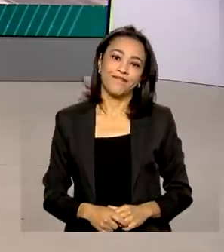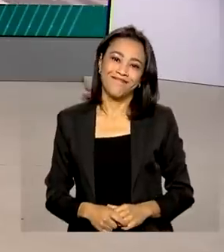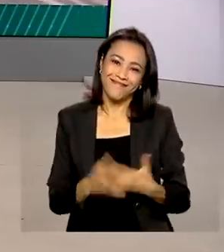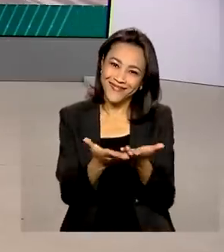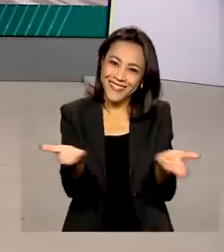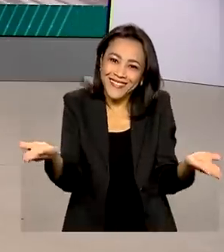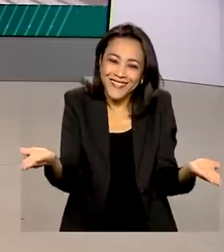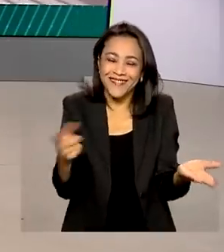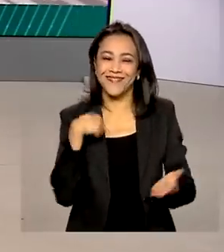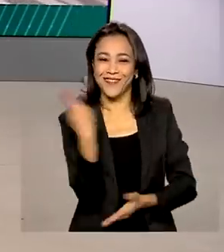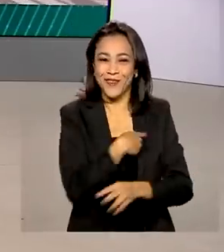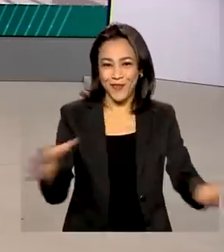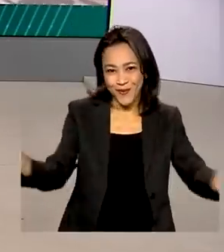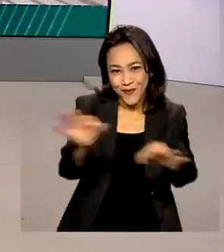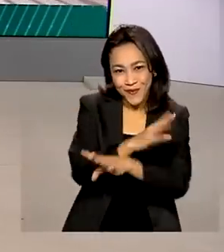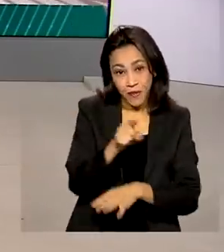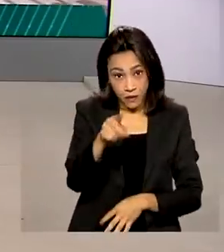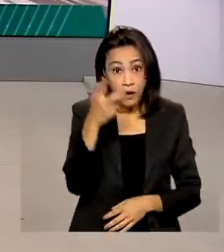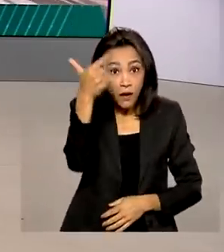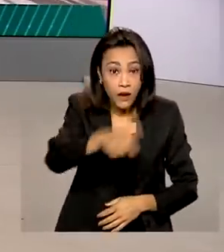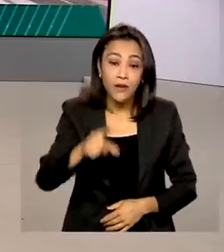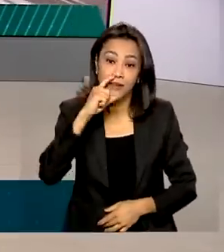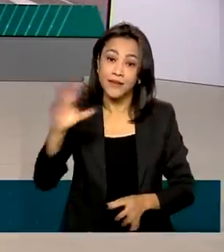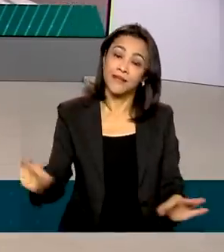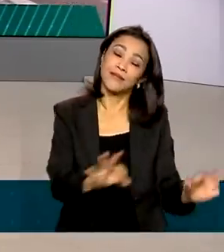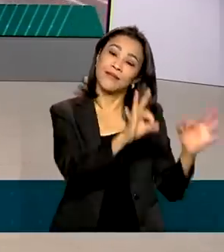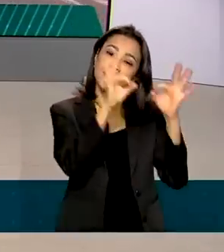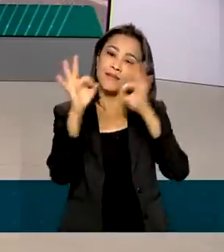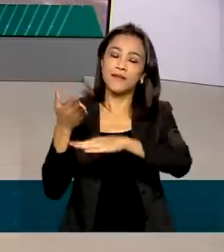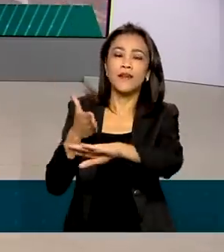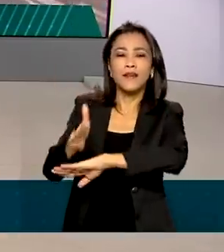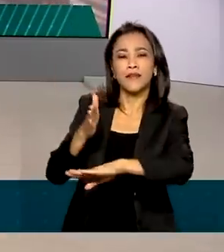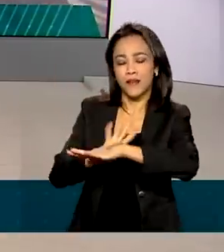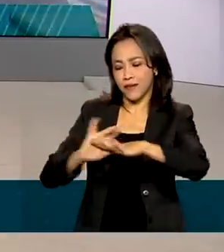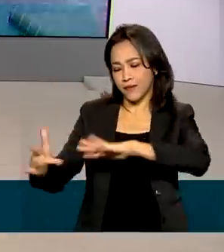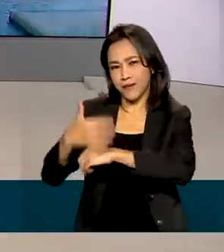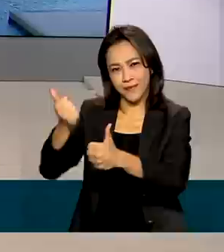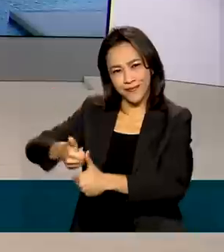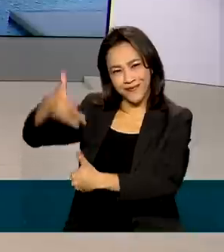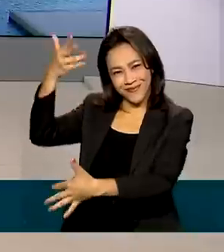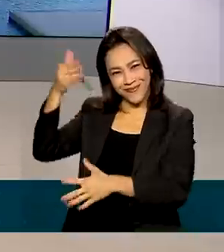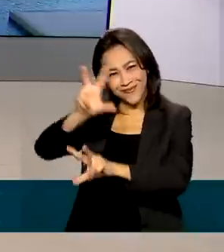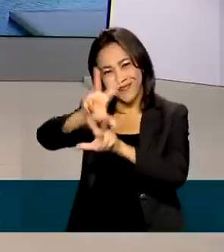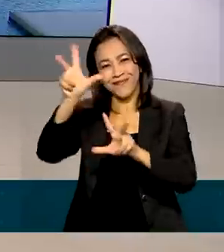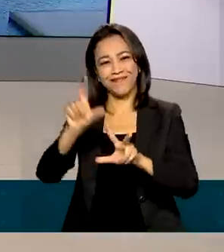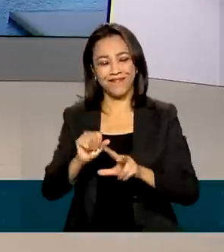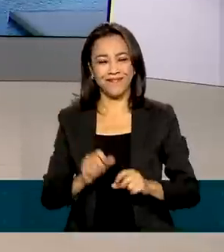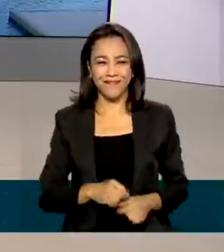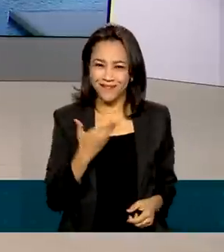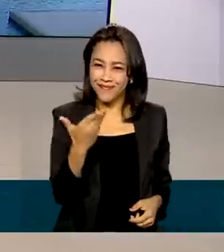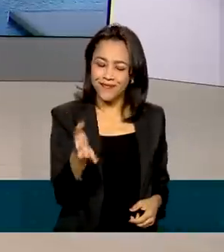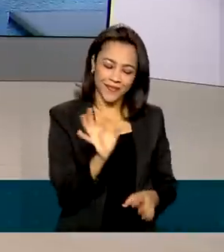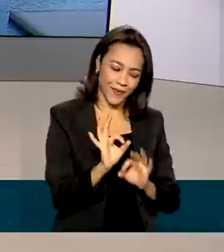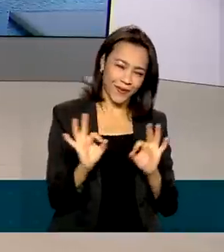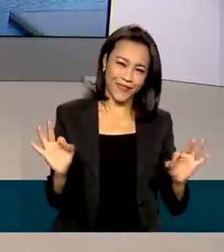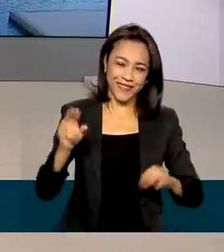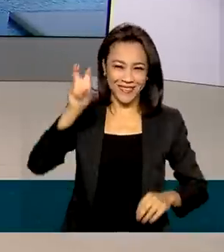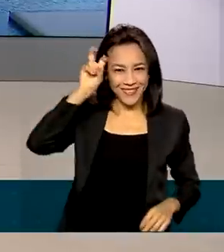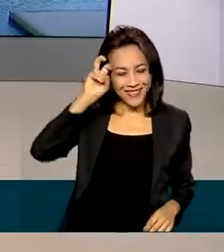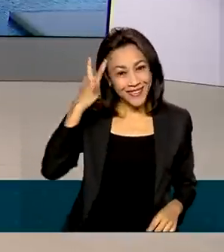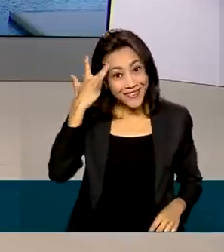É isso, a gente fica por aqui. Para rever as reportagens, acesse as redes sociais da TV Brasil. Para você, uma ótima